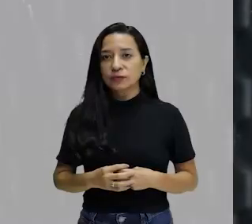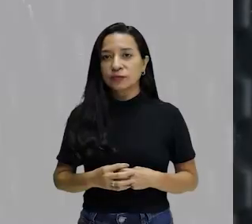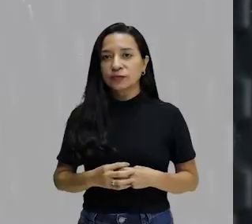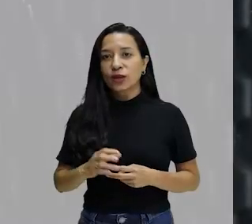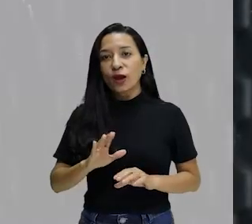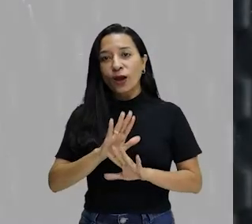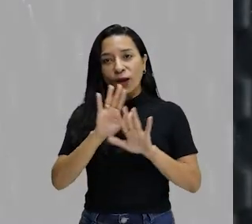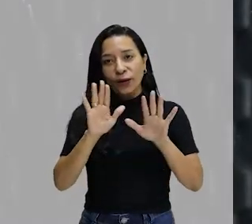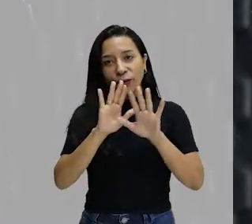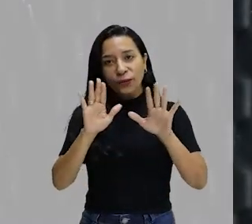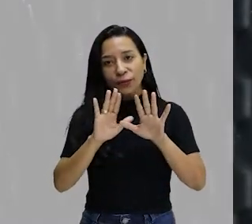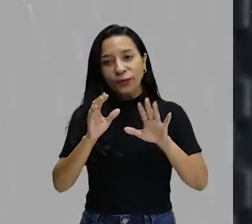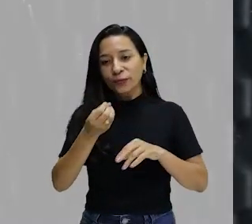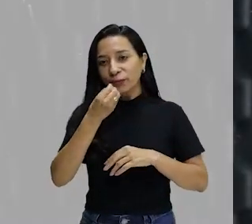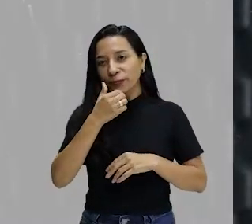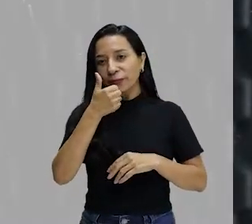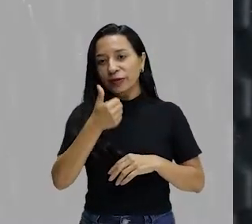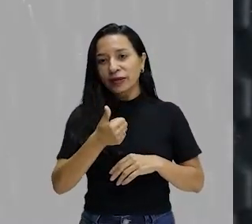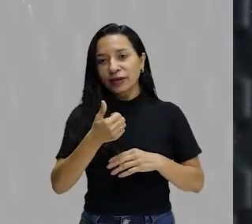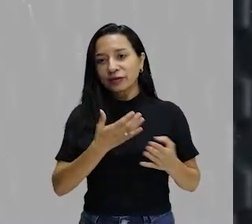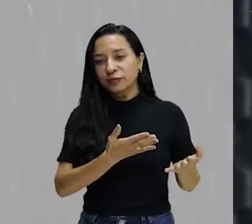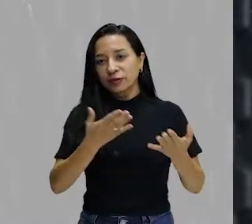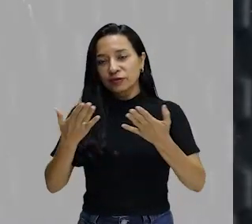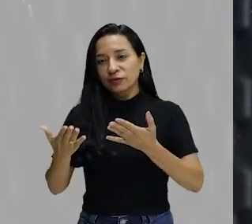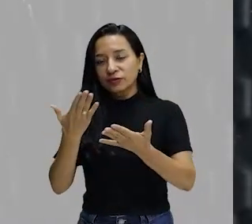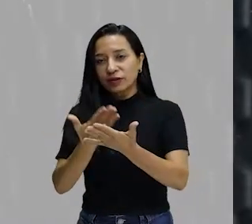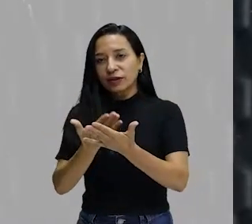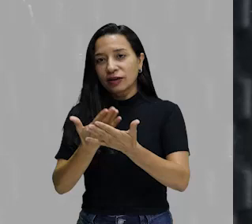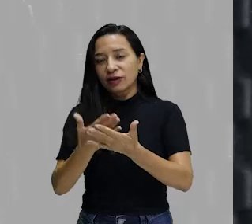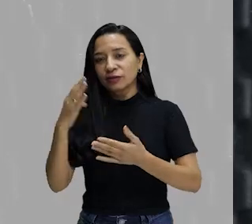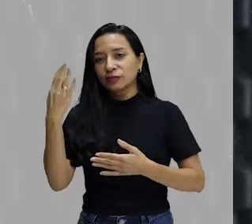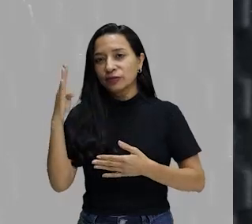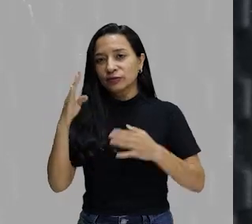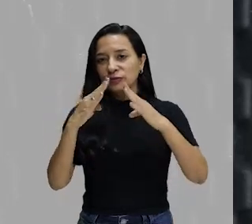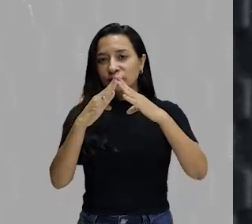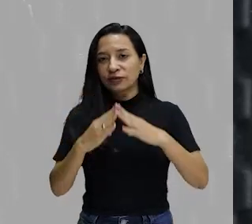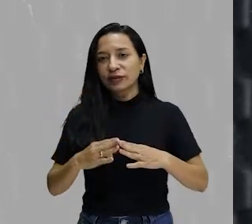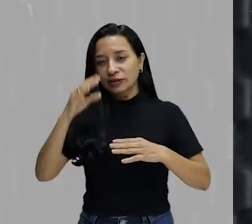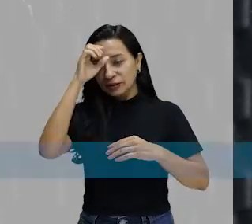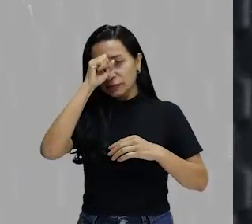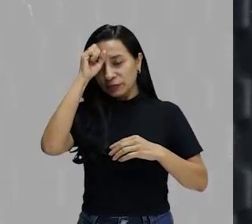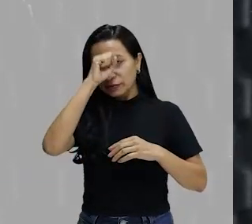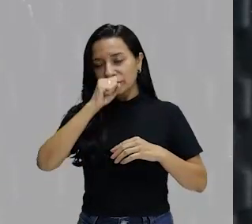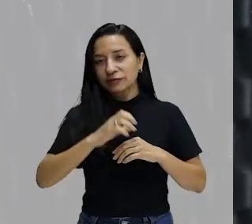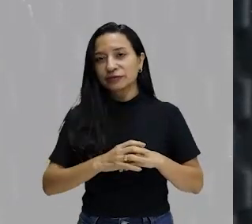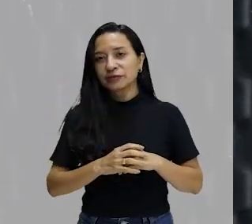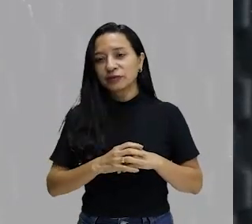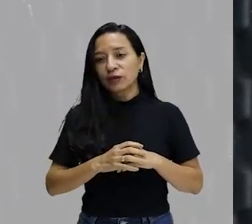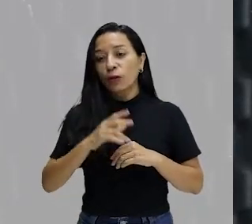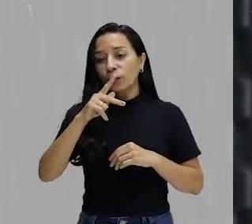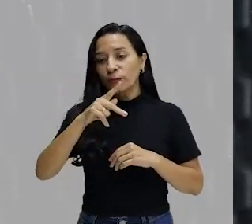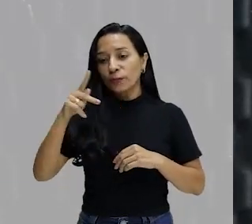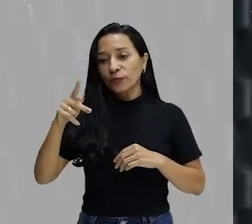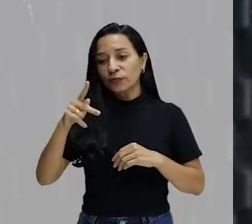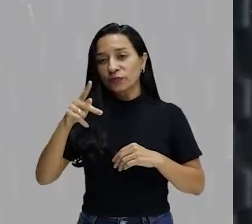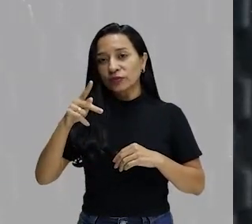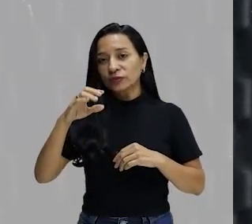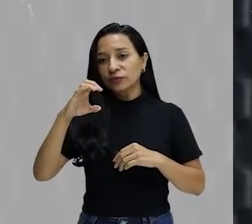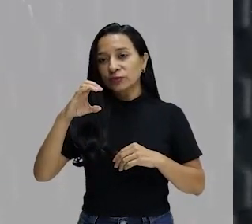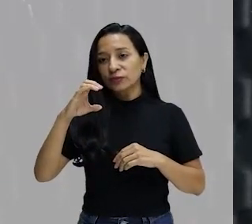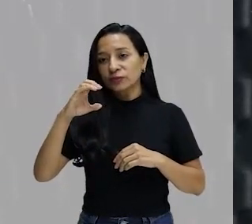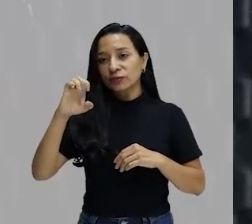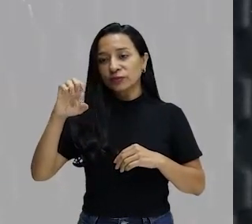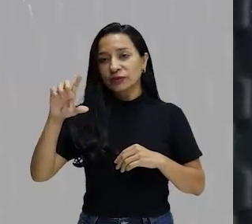E aí, pessoal, tudo bem com vocês? Sejam bem-vindos a mais uma aula de Biologia do Fique em Casa Aprendendo. Eu sou o professor Celso Ramos, venho te convidar